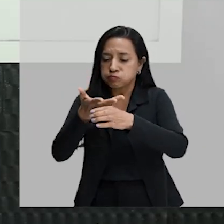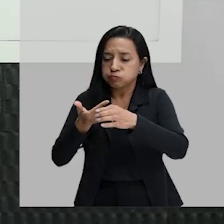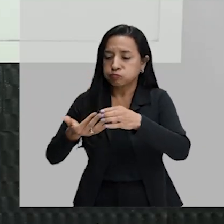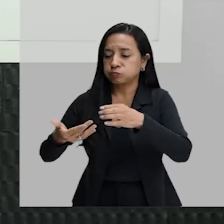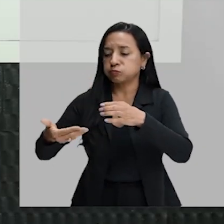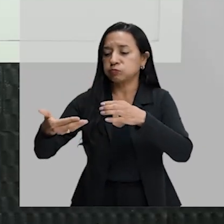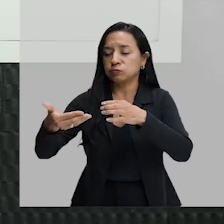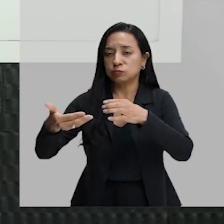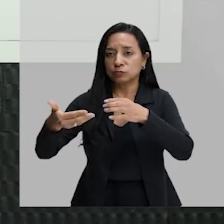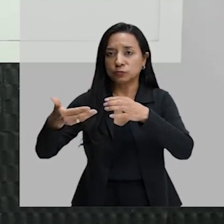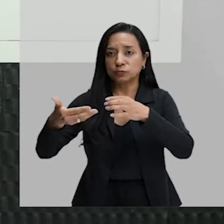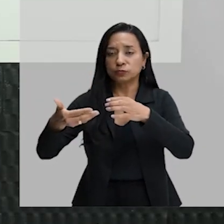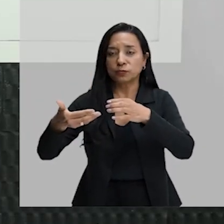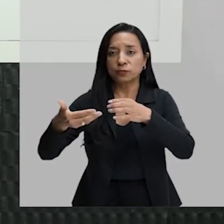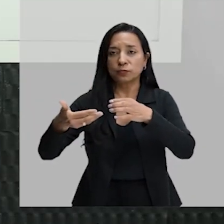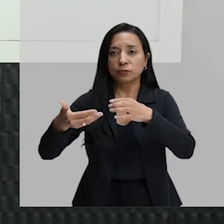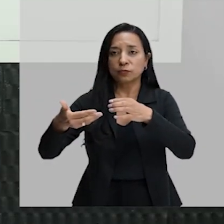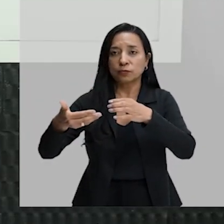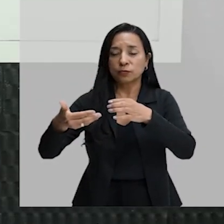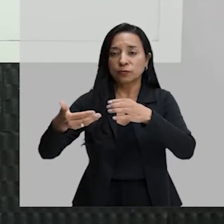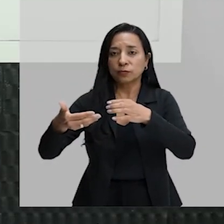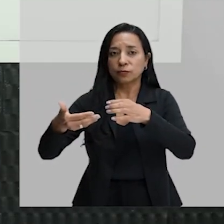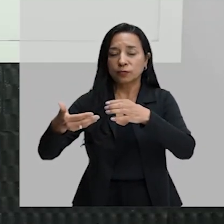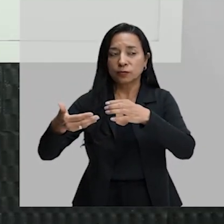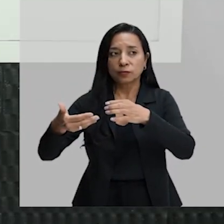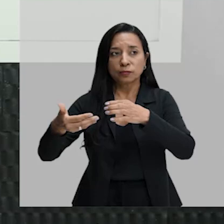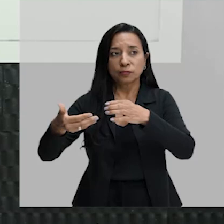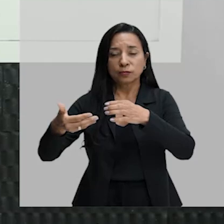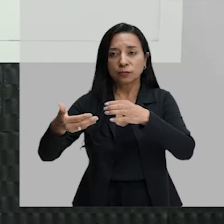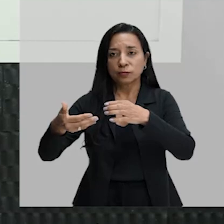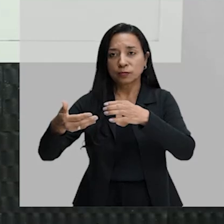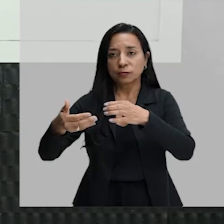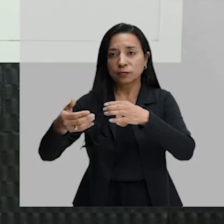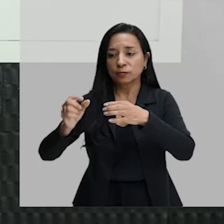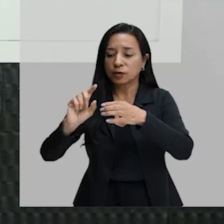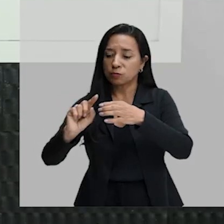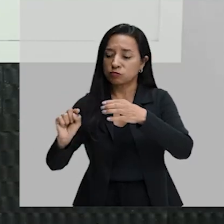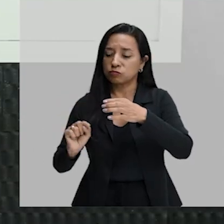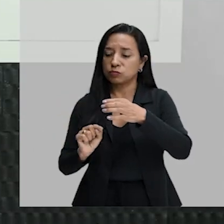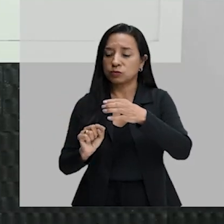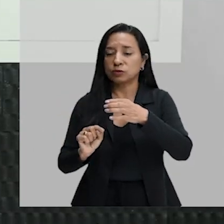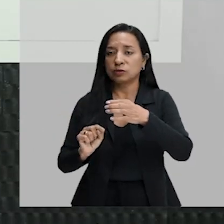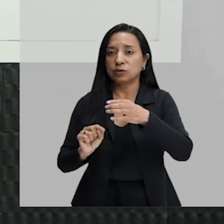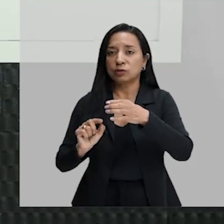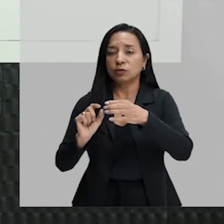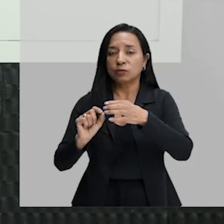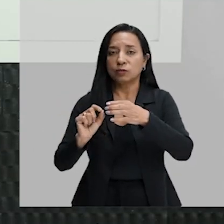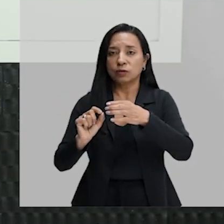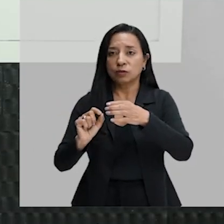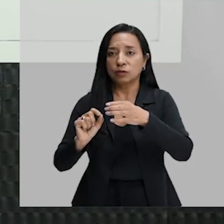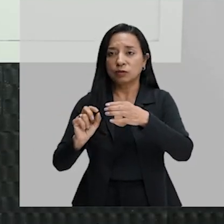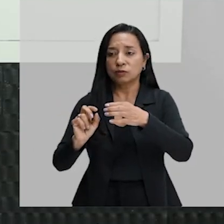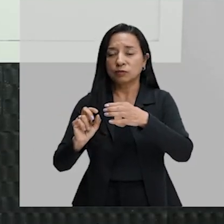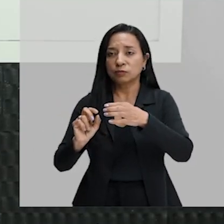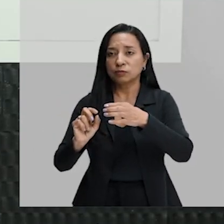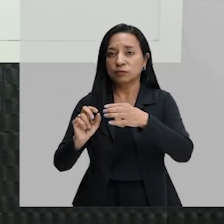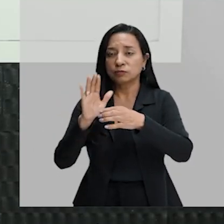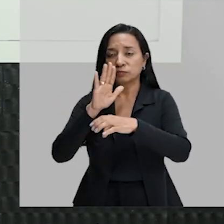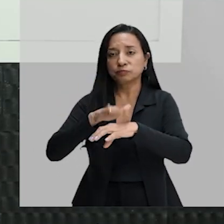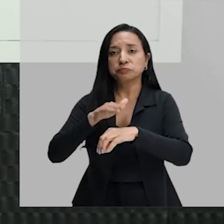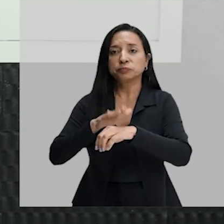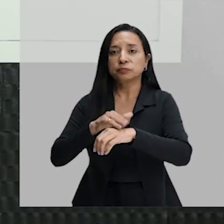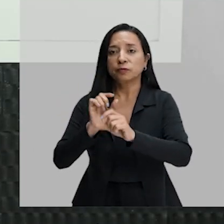extravasando e por algum motivo nós captamos ele aqui, né? Então esse aqui vai ser o que nós vamos chamar